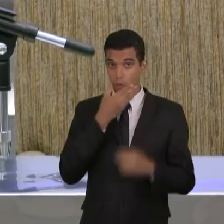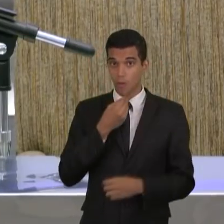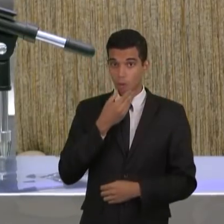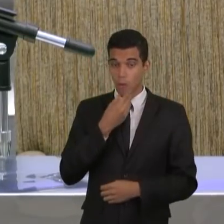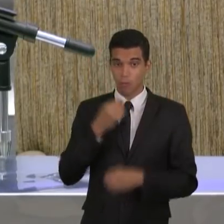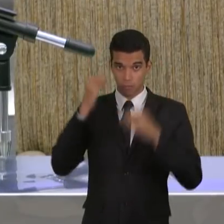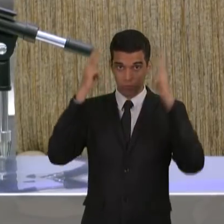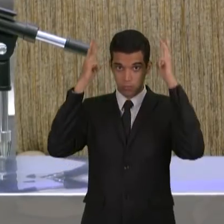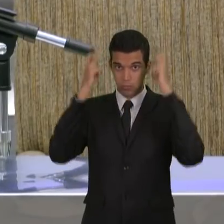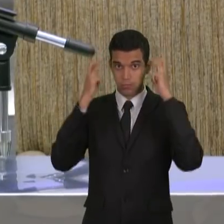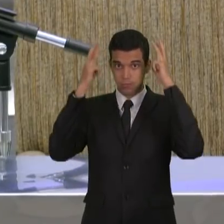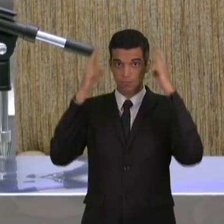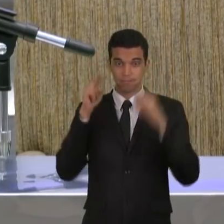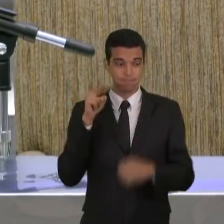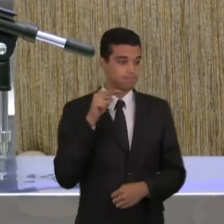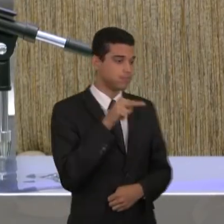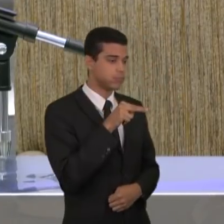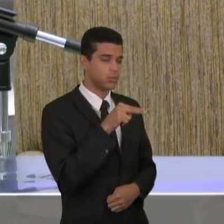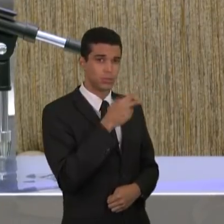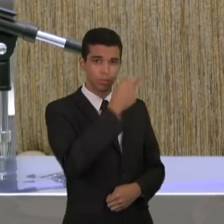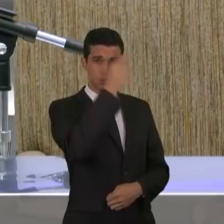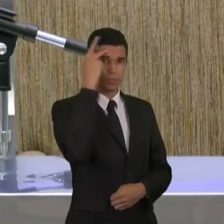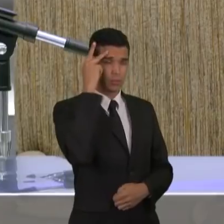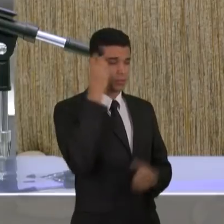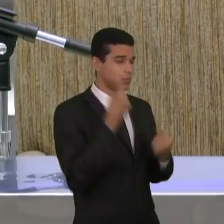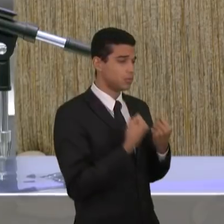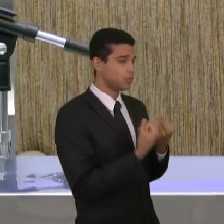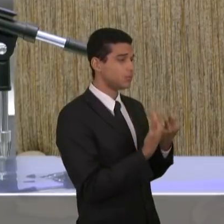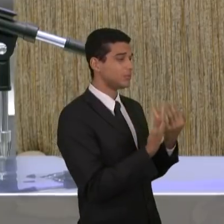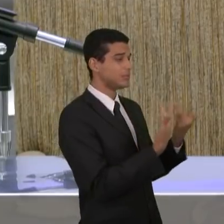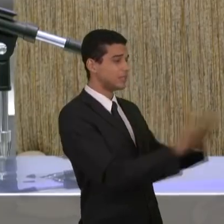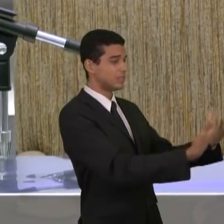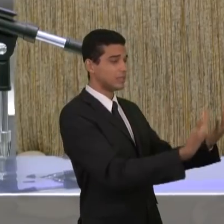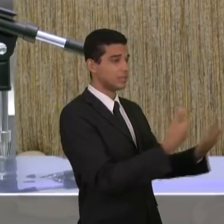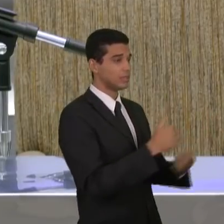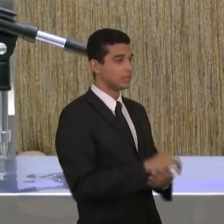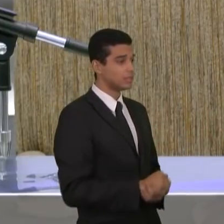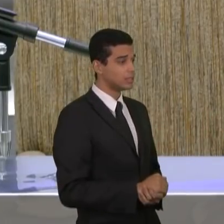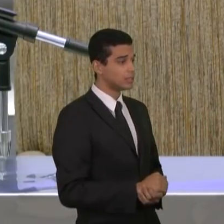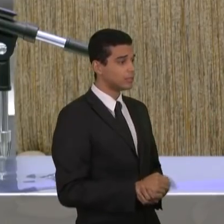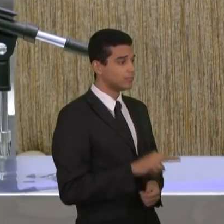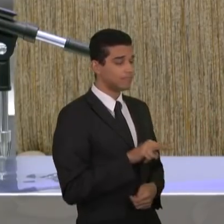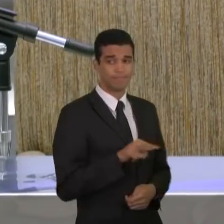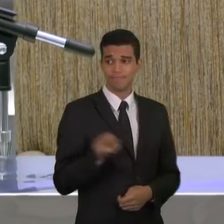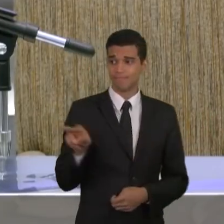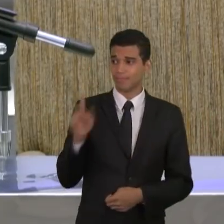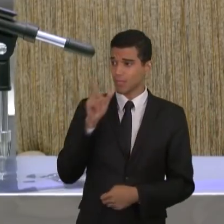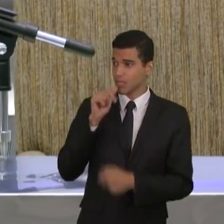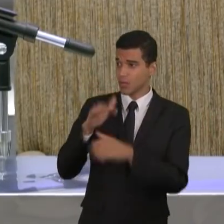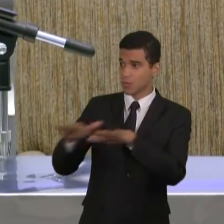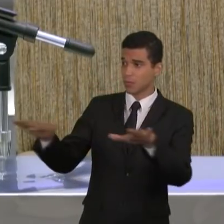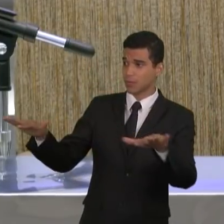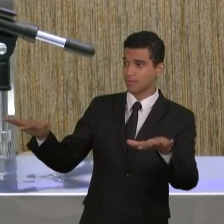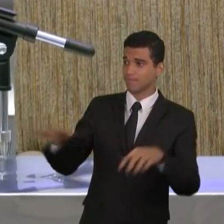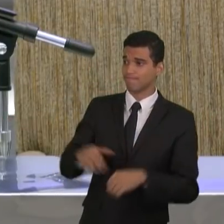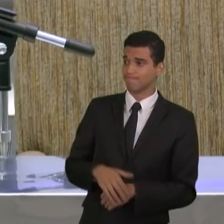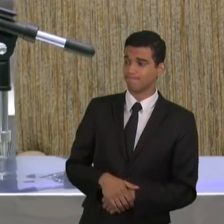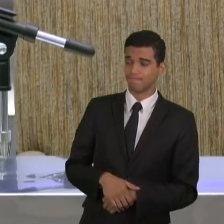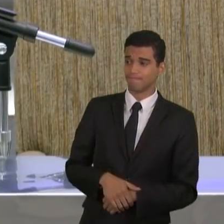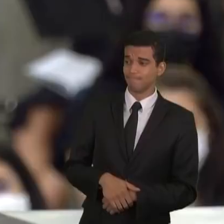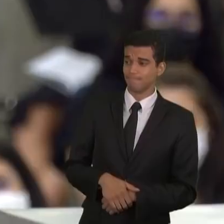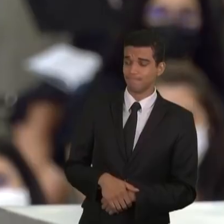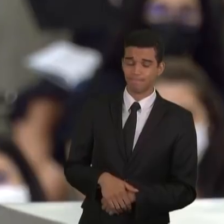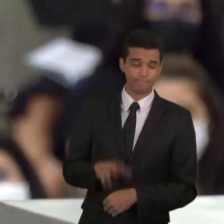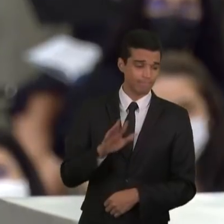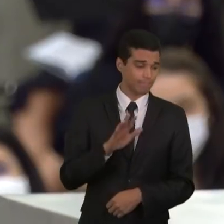e olha PA E aí ele faz atitude certa Ele toma atitudes certeza Olha a Deus